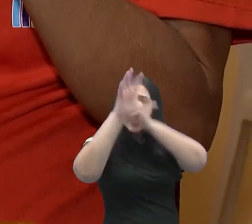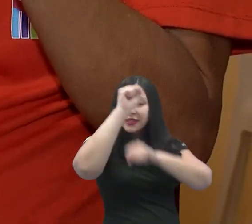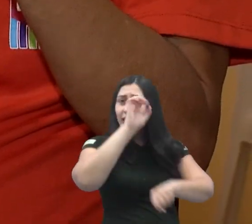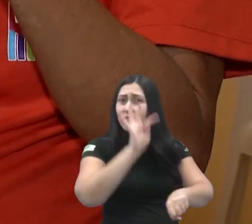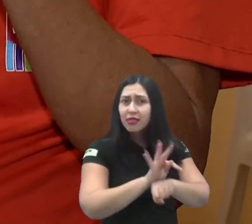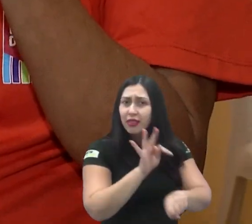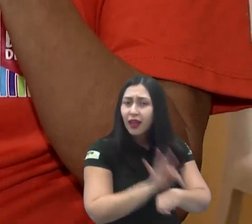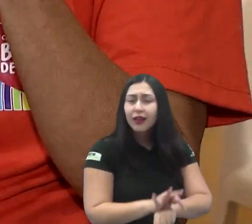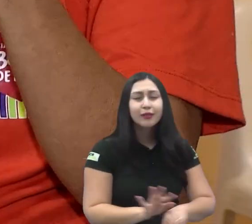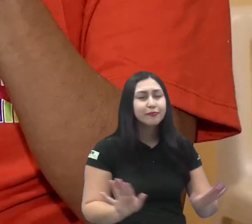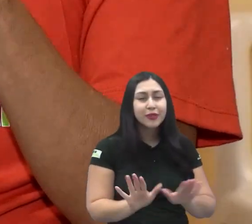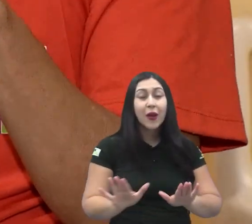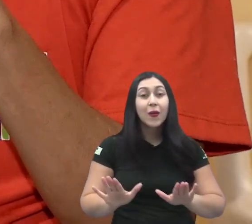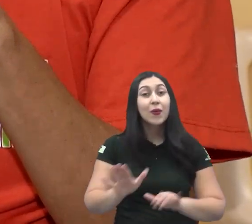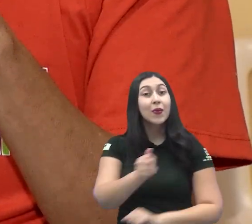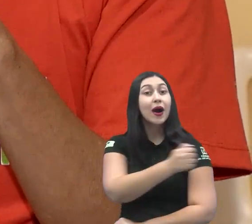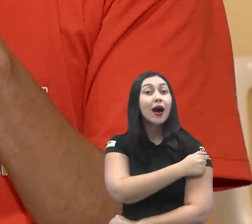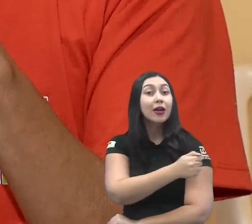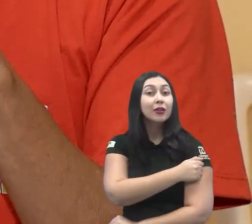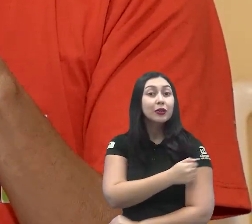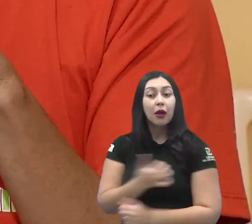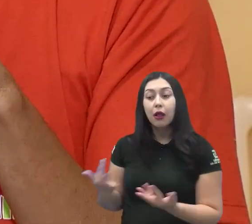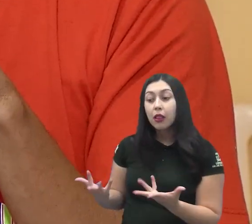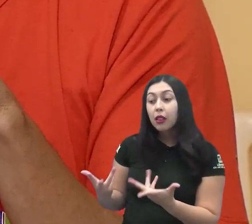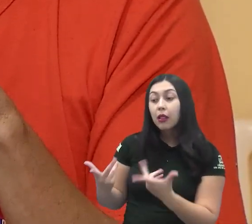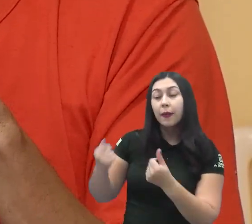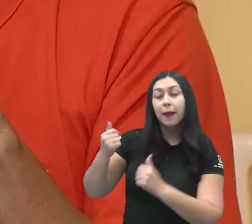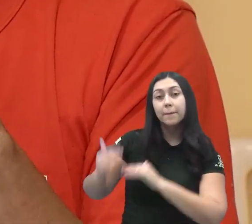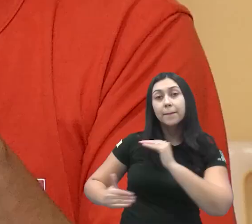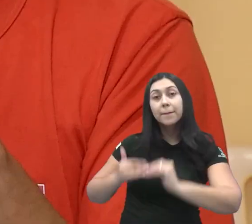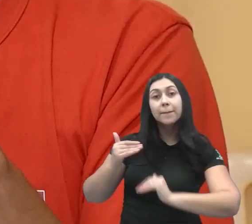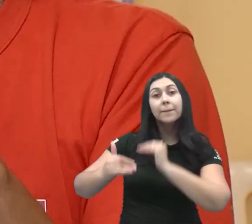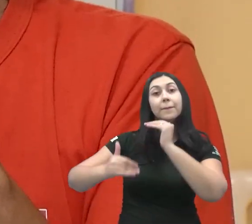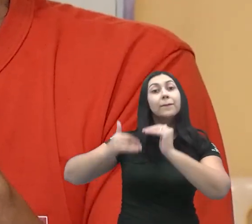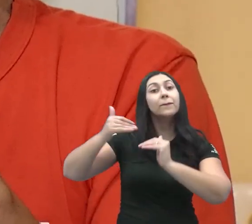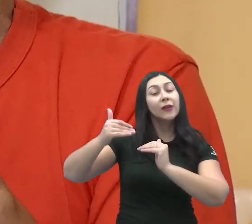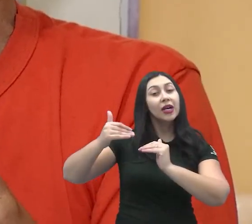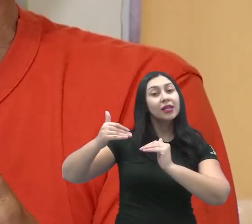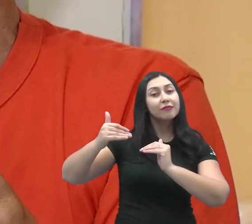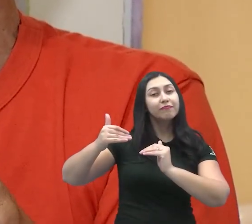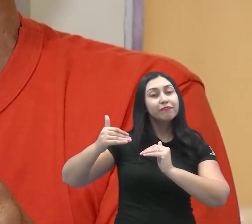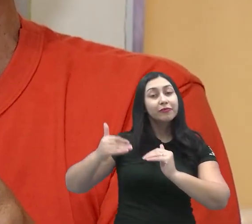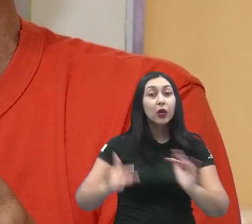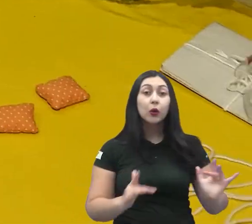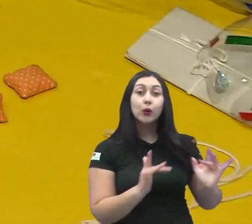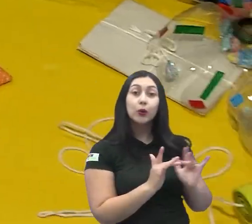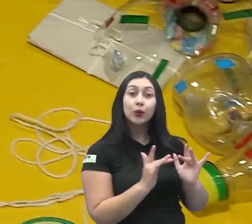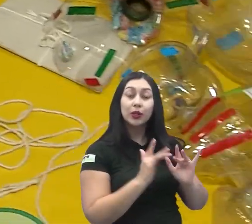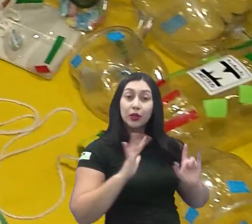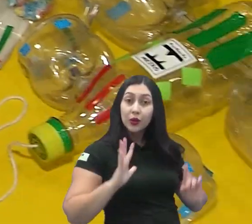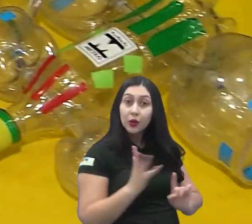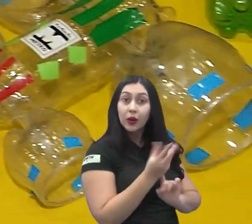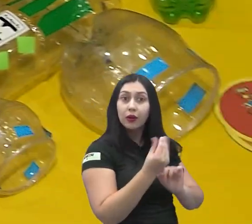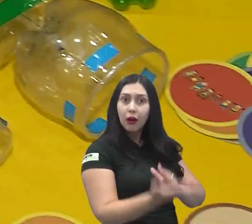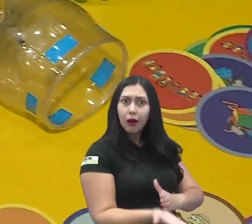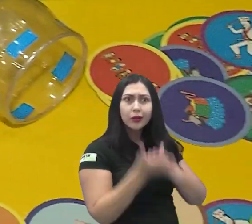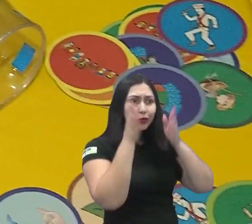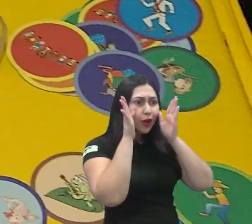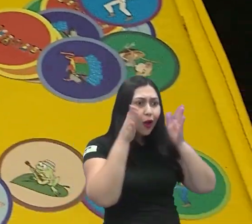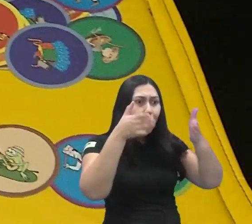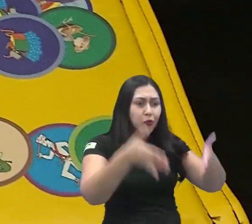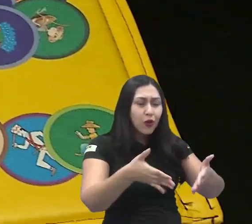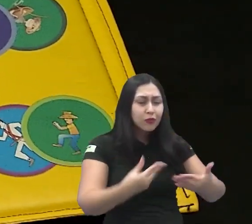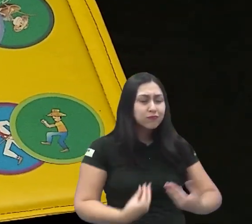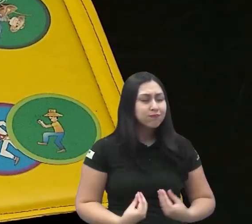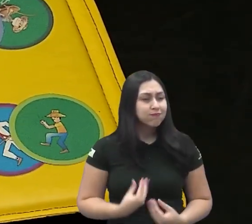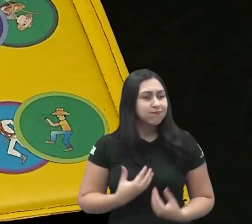do que aprender uma técnica, os alunos desenvolvem habilidades que impactam o dia a dia. O contato com a arte